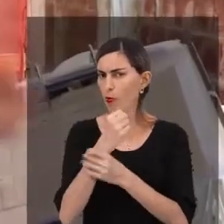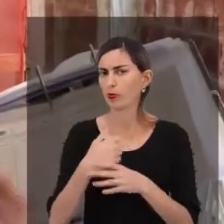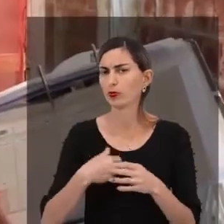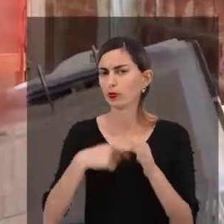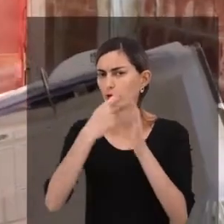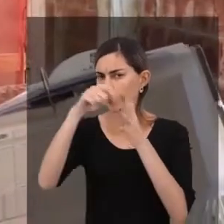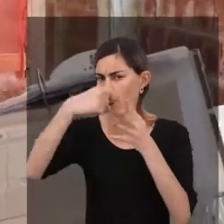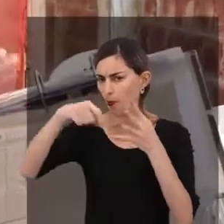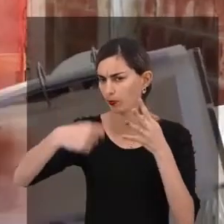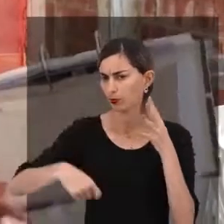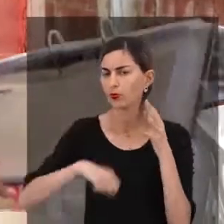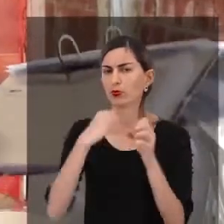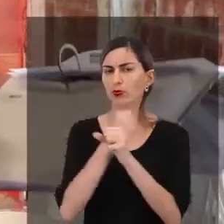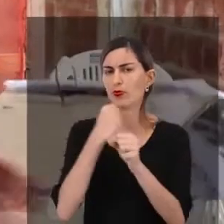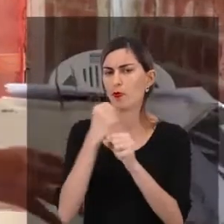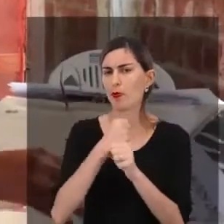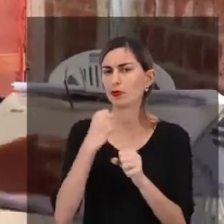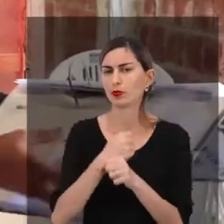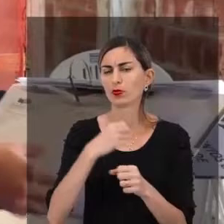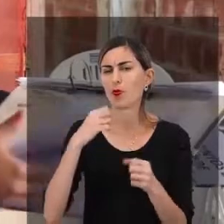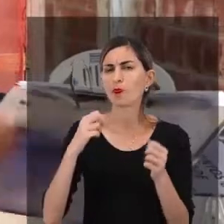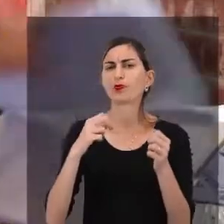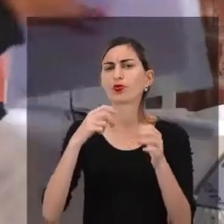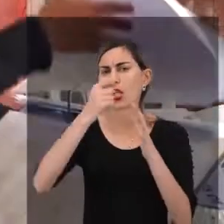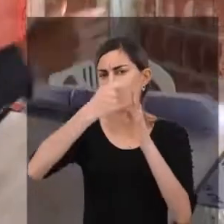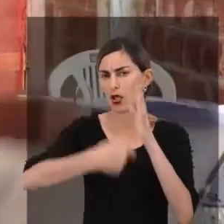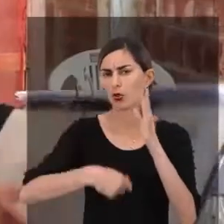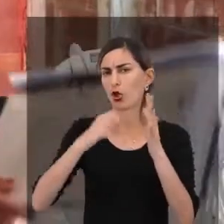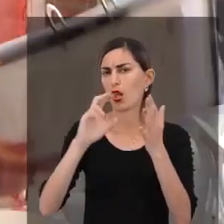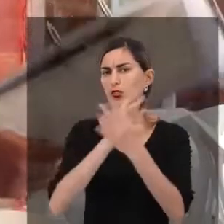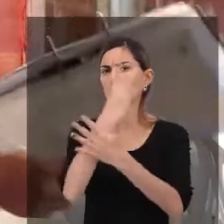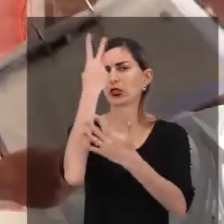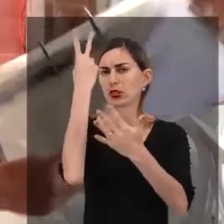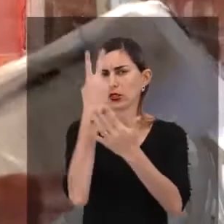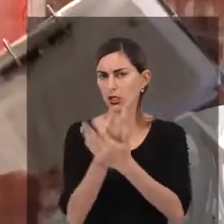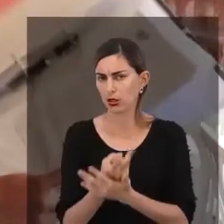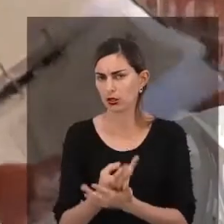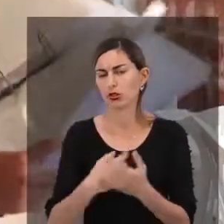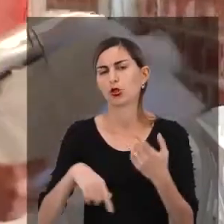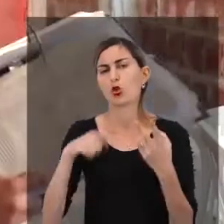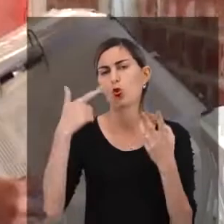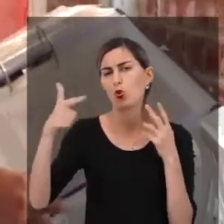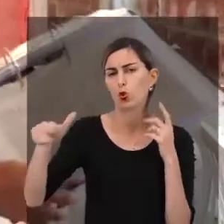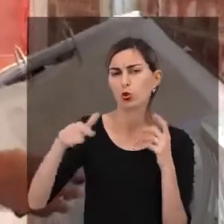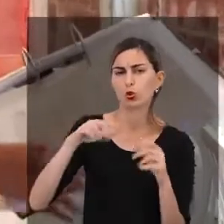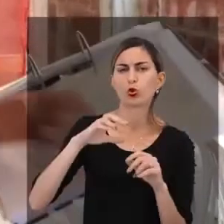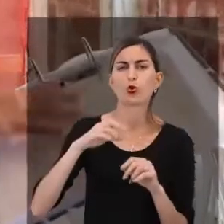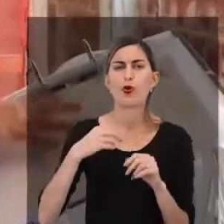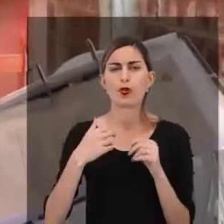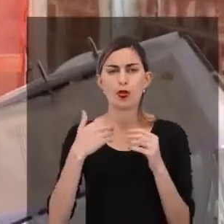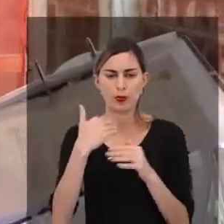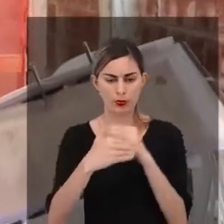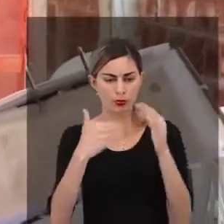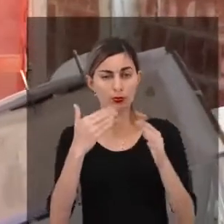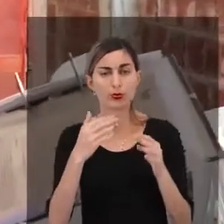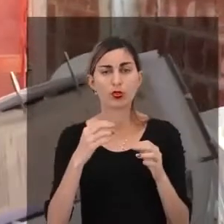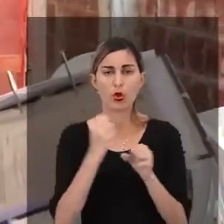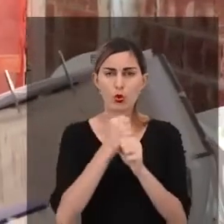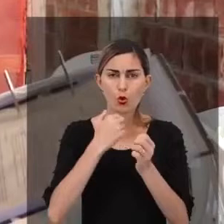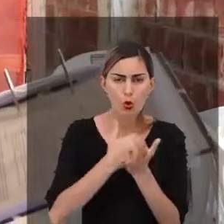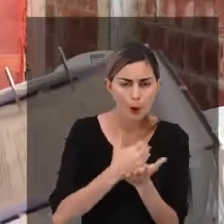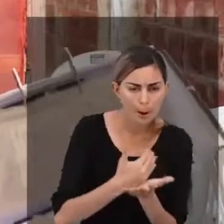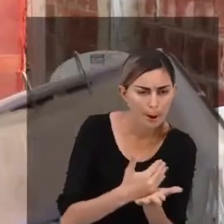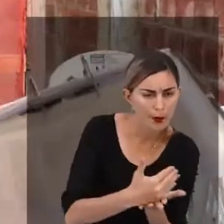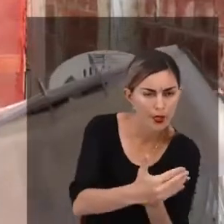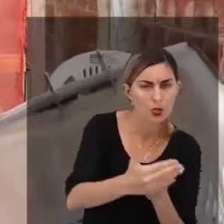de segurança, checklist da obra, relatórios de acidente, né? Outro procedimento operacional do passo a